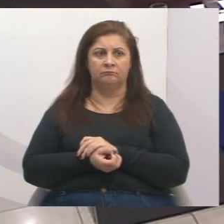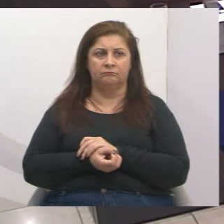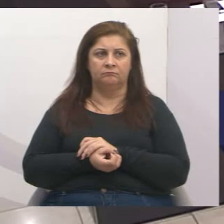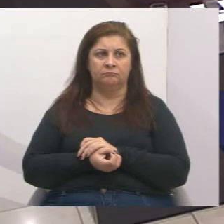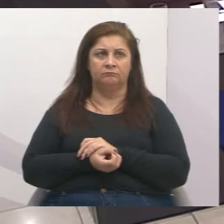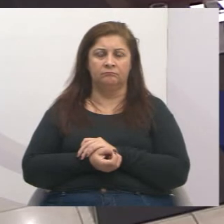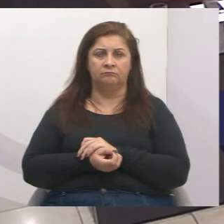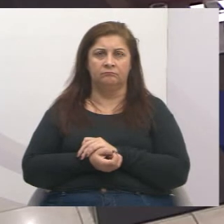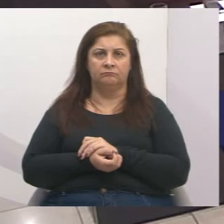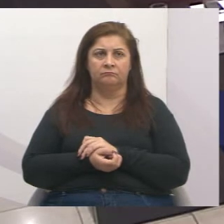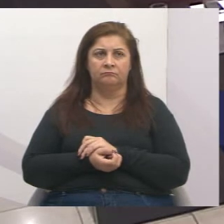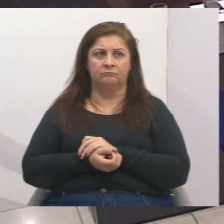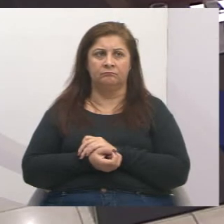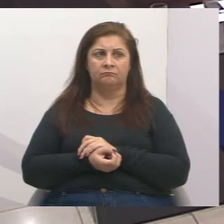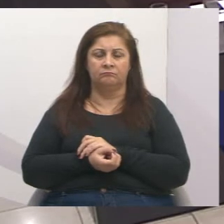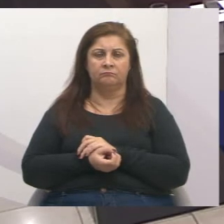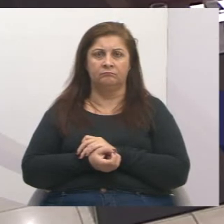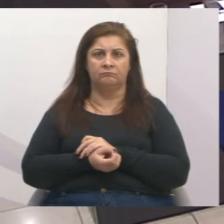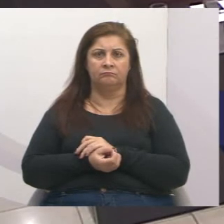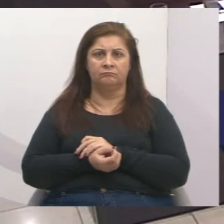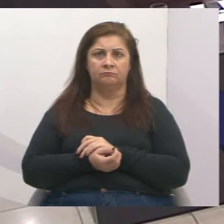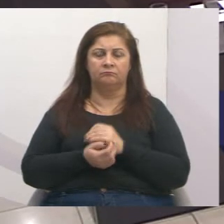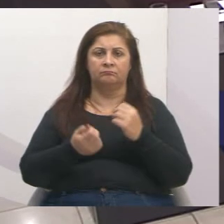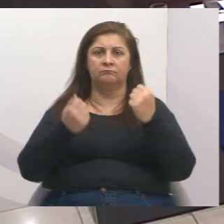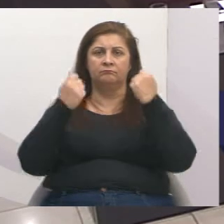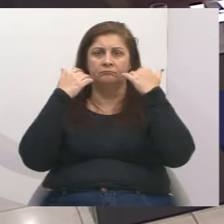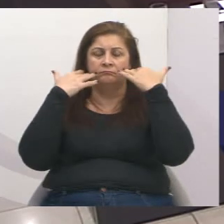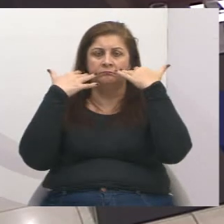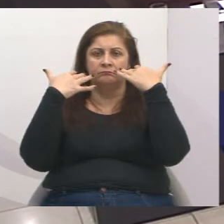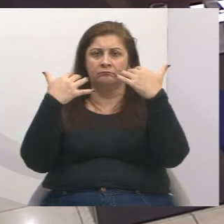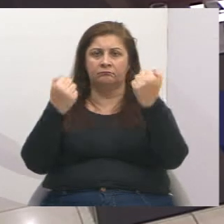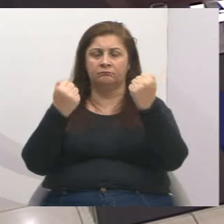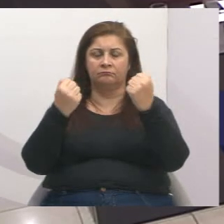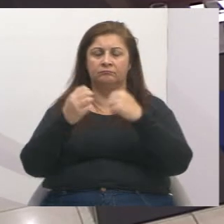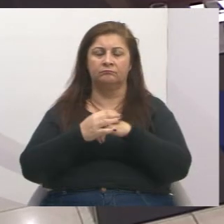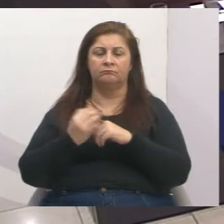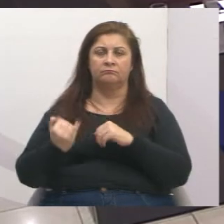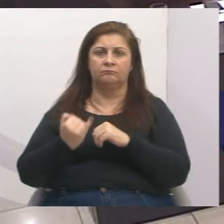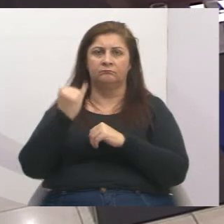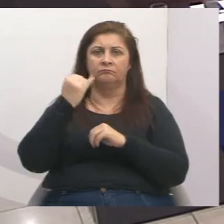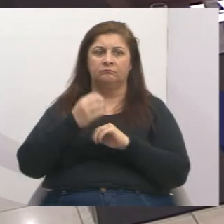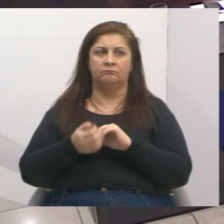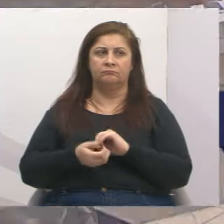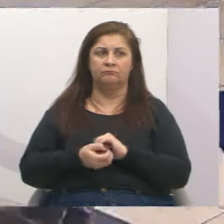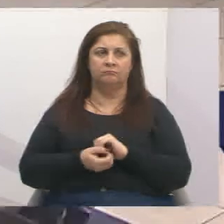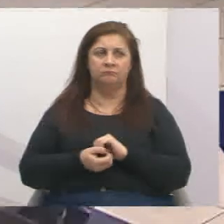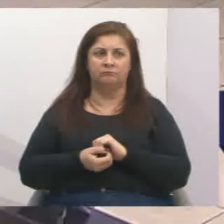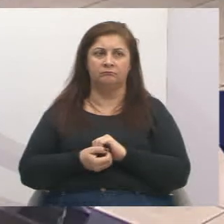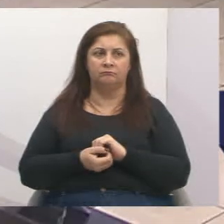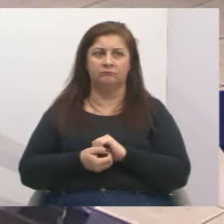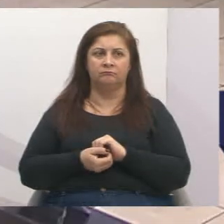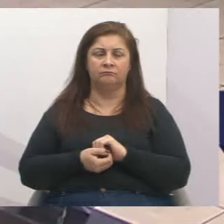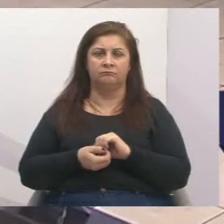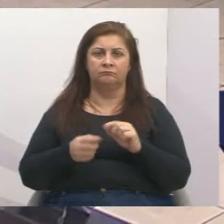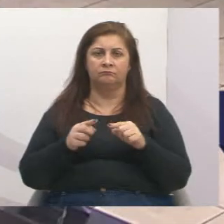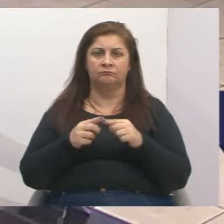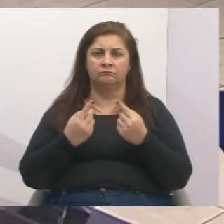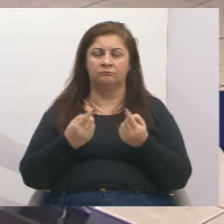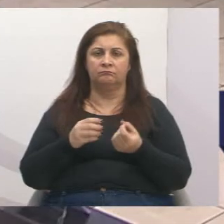Pois é. Essas audiências, elas são muito importantes, mas